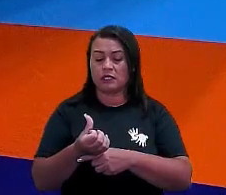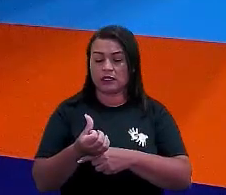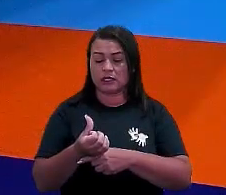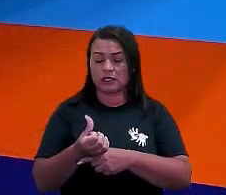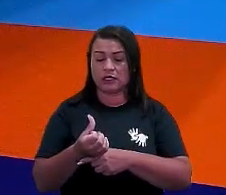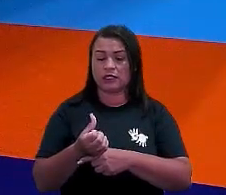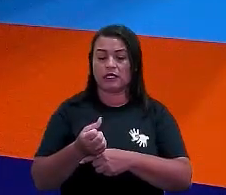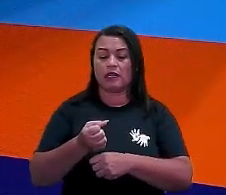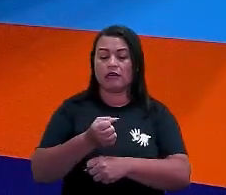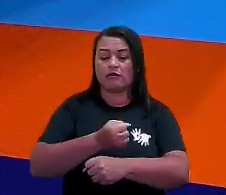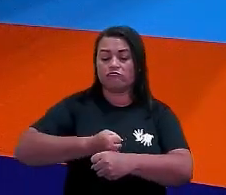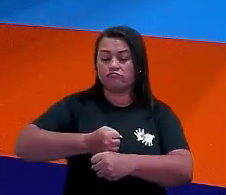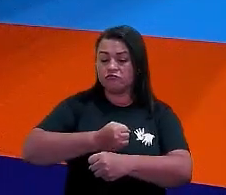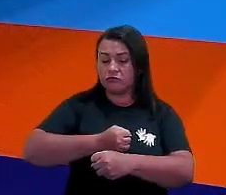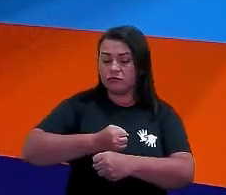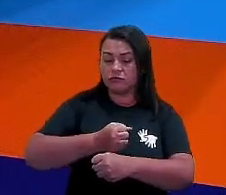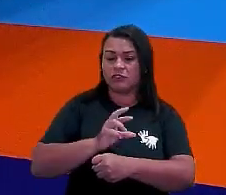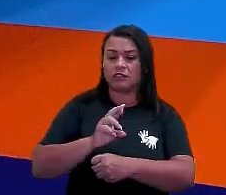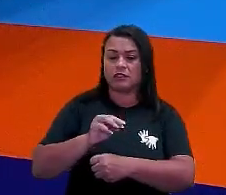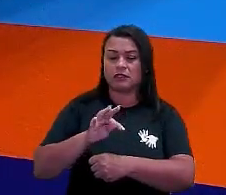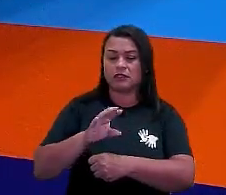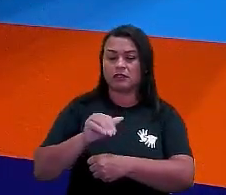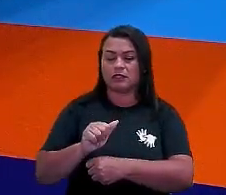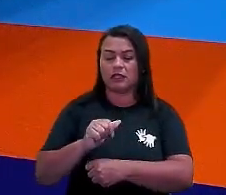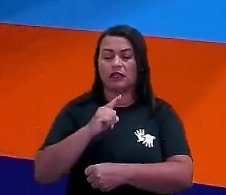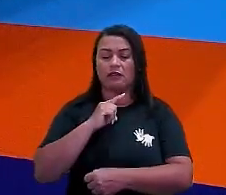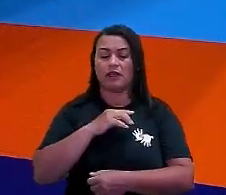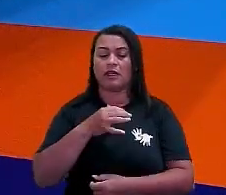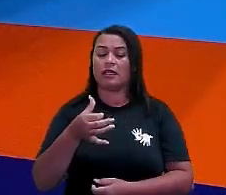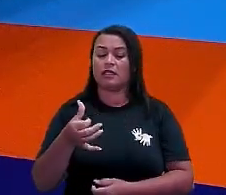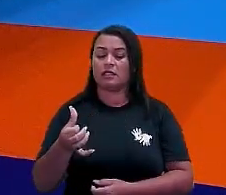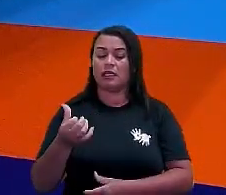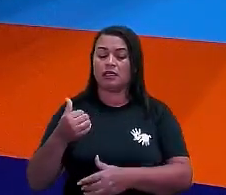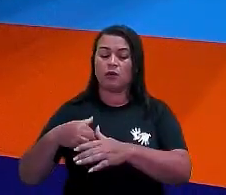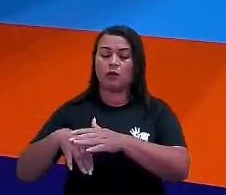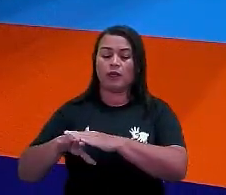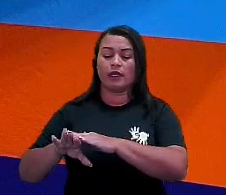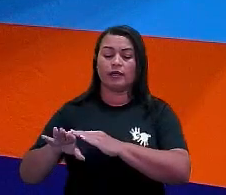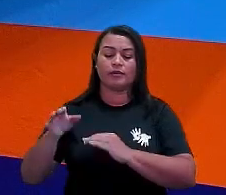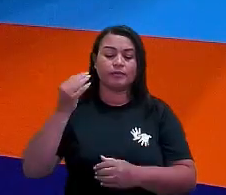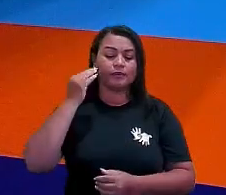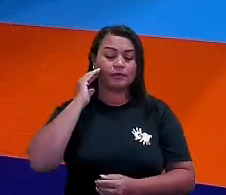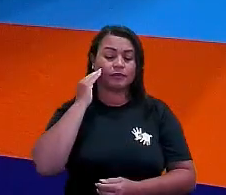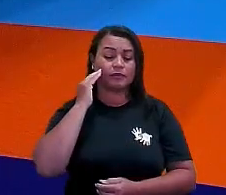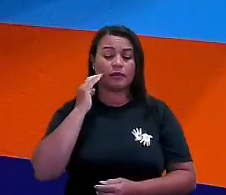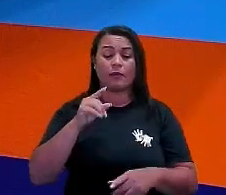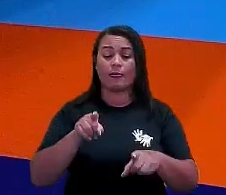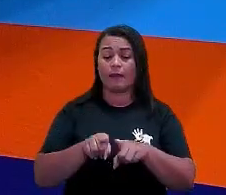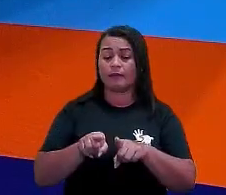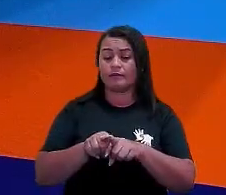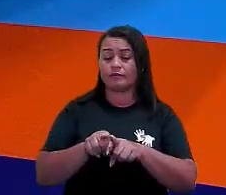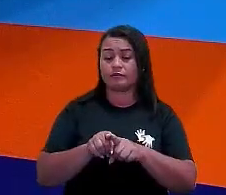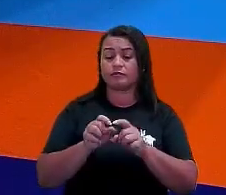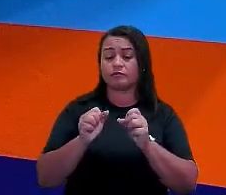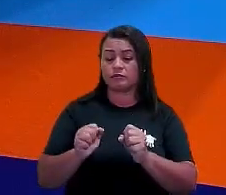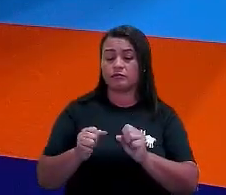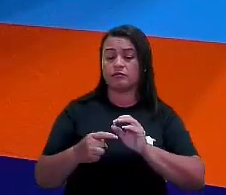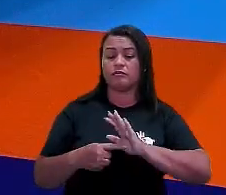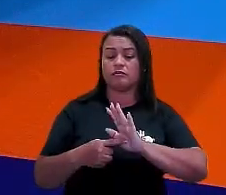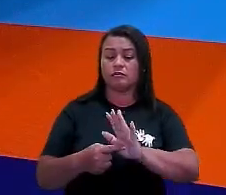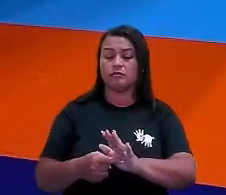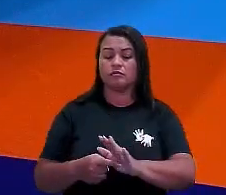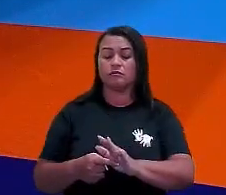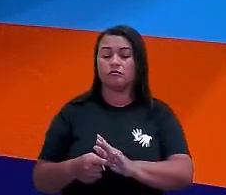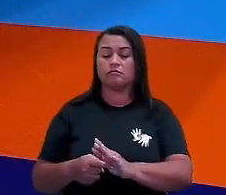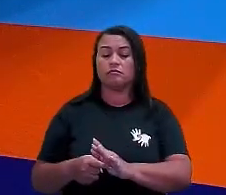na receita e 6 ovos vai sobrar, tá certo? Eu também podemos